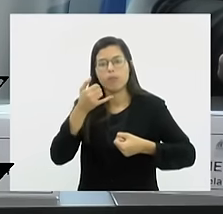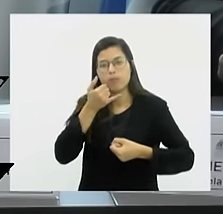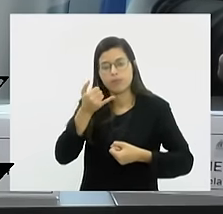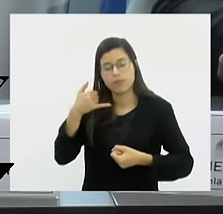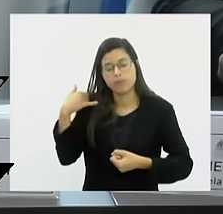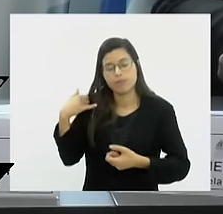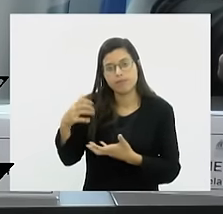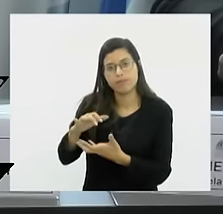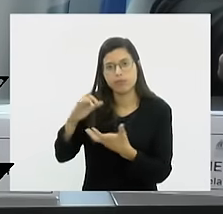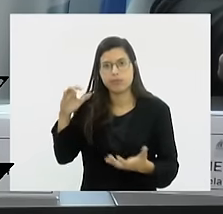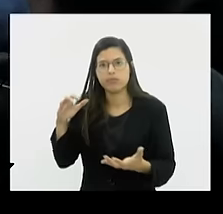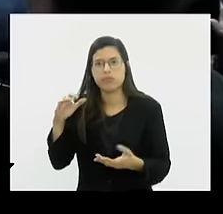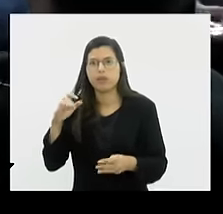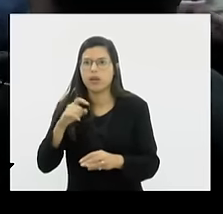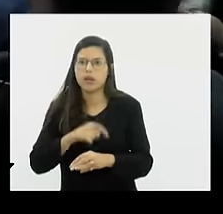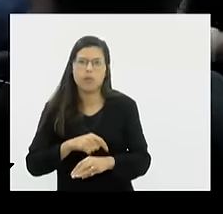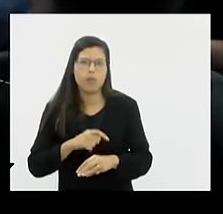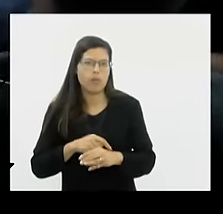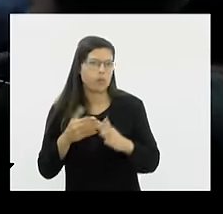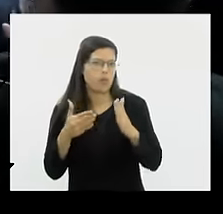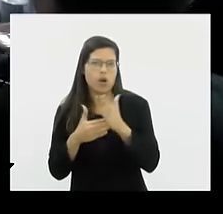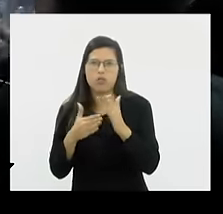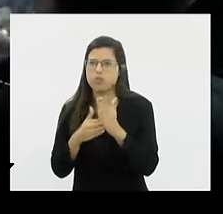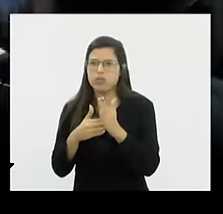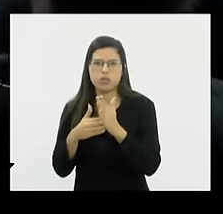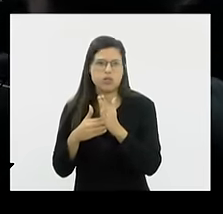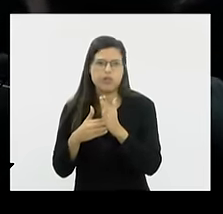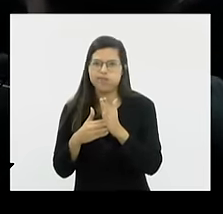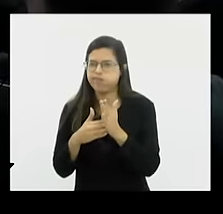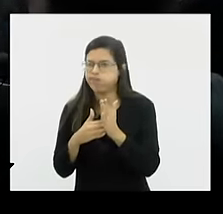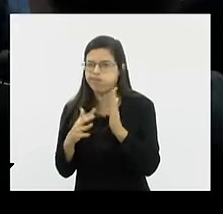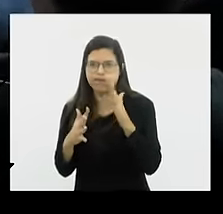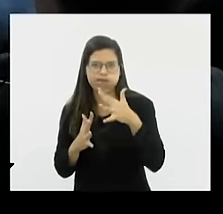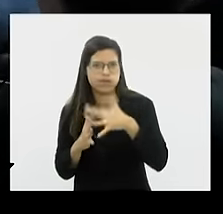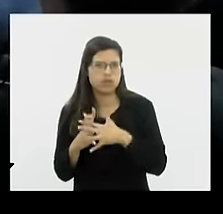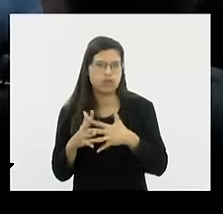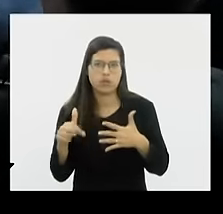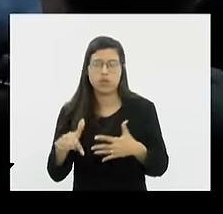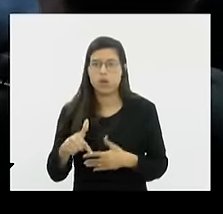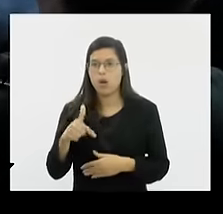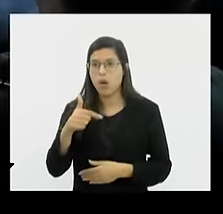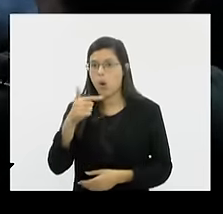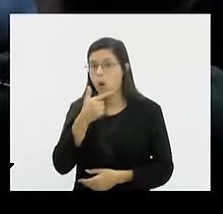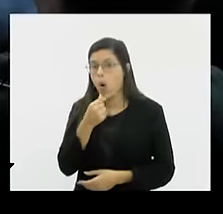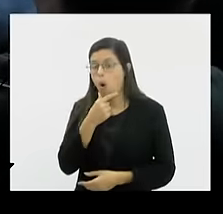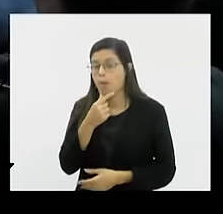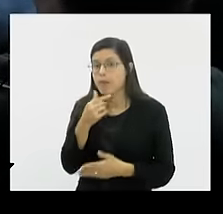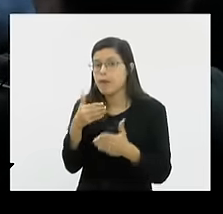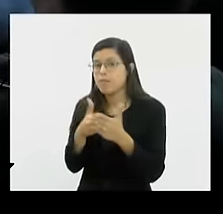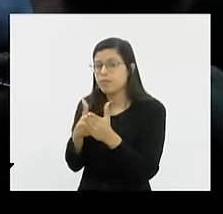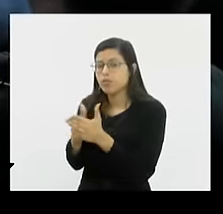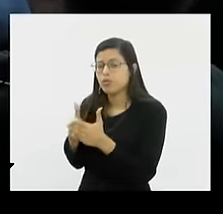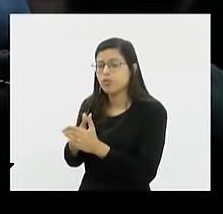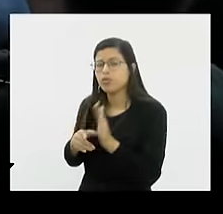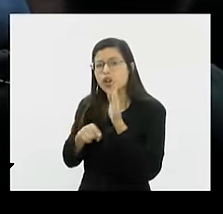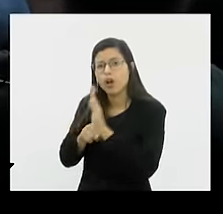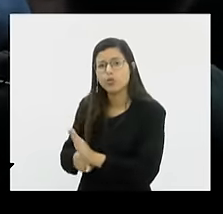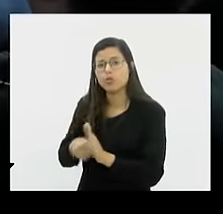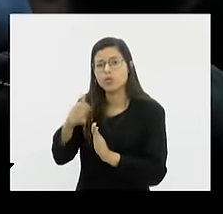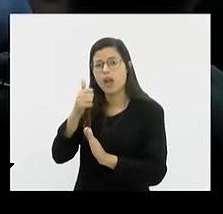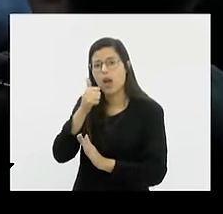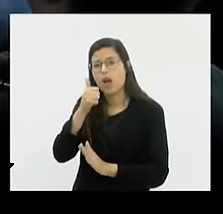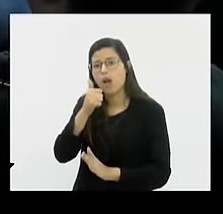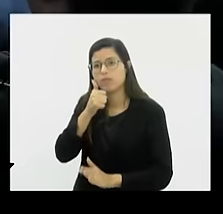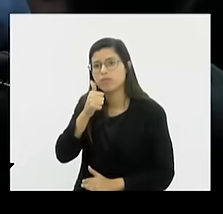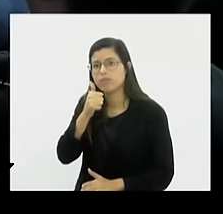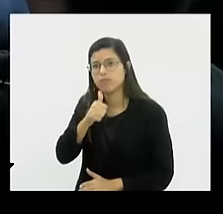momento, acho que extrapolou todos os limites possíveis. Tudo. A partir do momento que o cara estava sendo impedido de ajudar uma senhora, porque ele parou o carro, foi